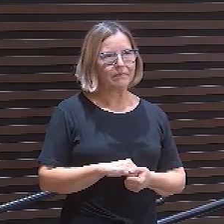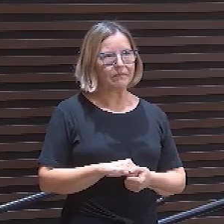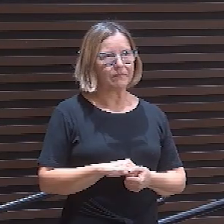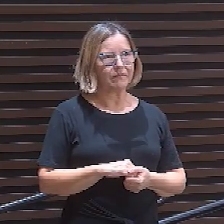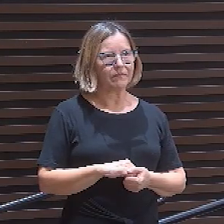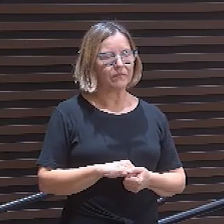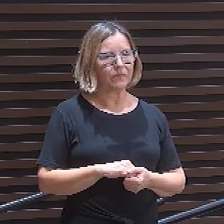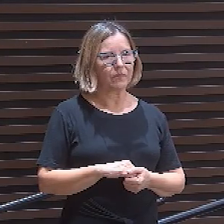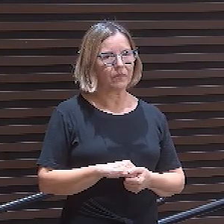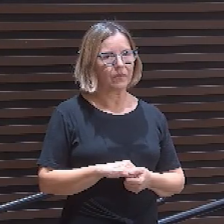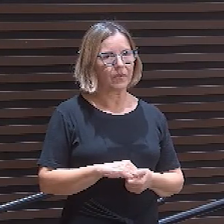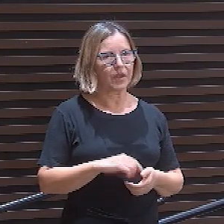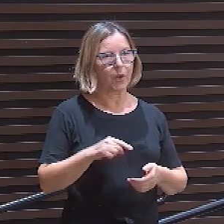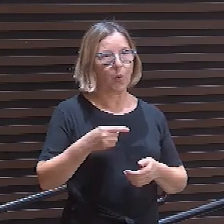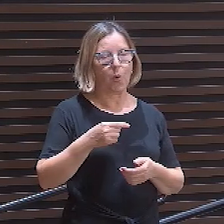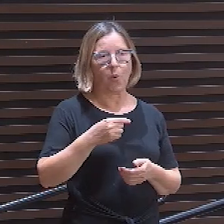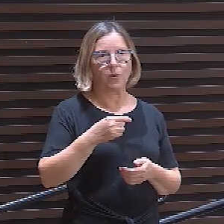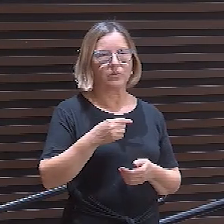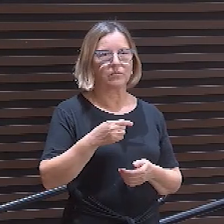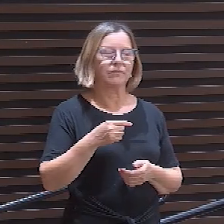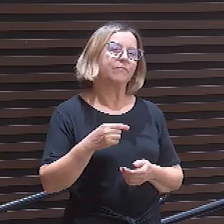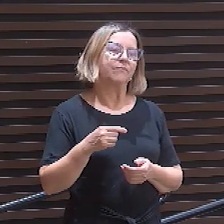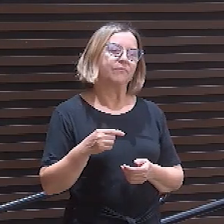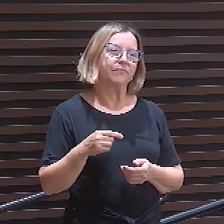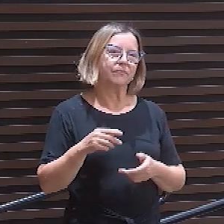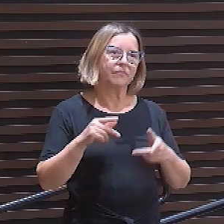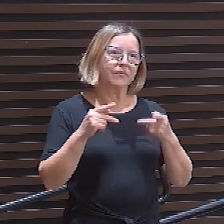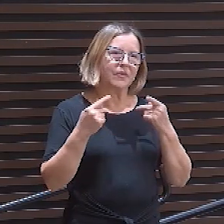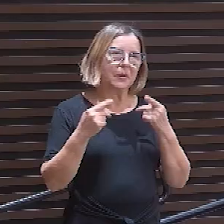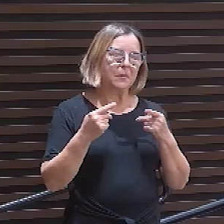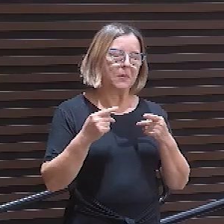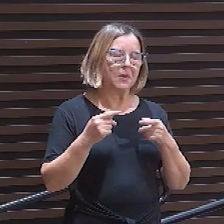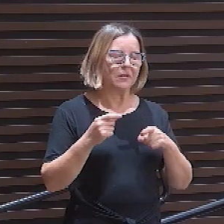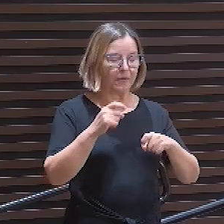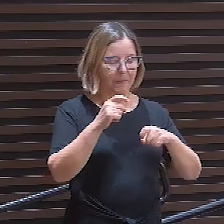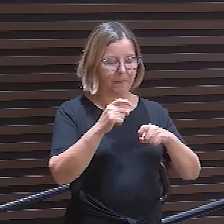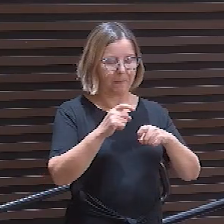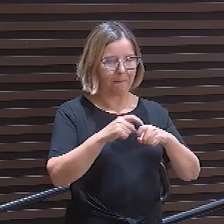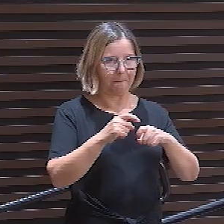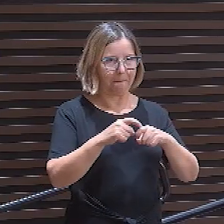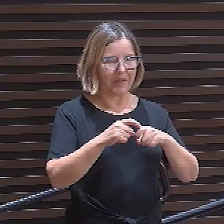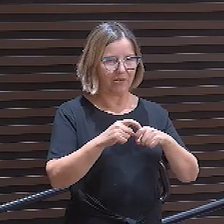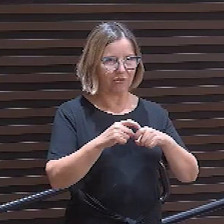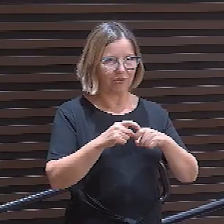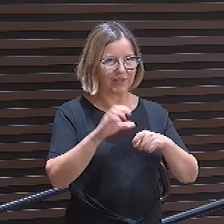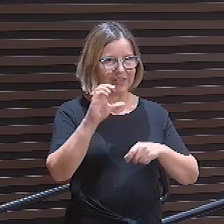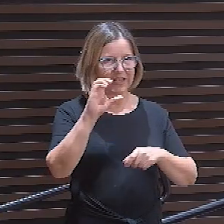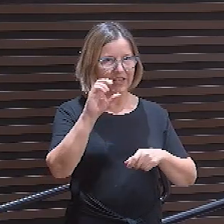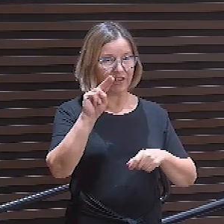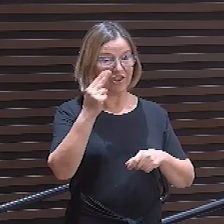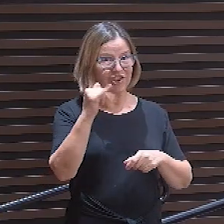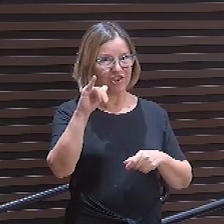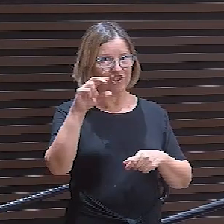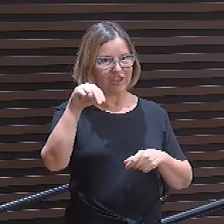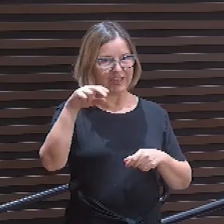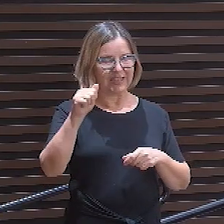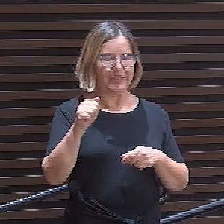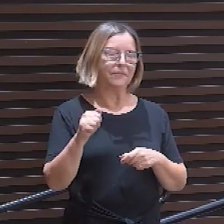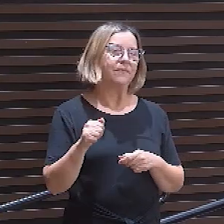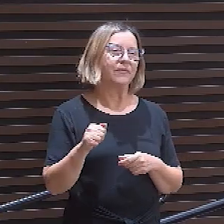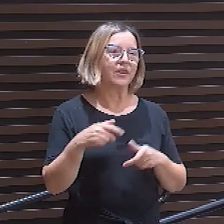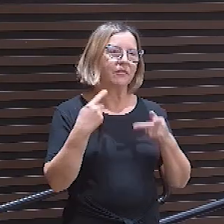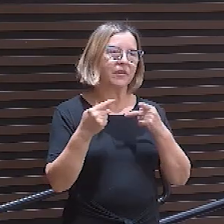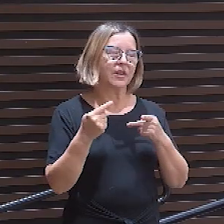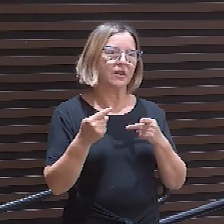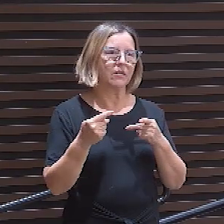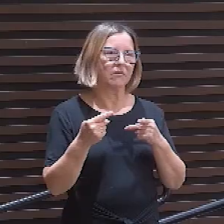Dr. Hudson Taylor foi médico na Índia, na China. Ele disse: